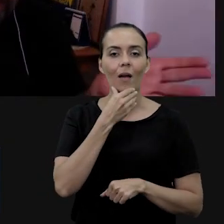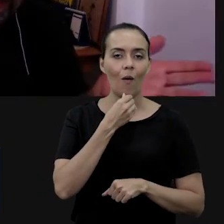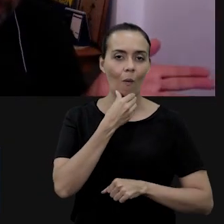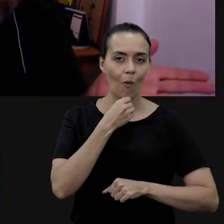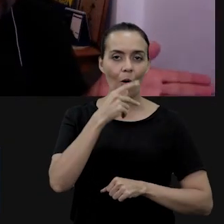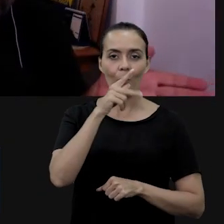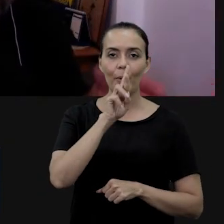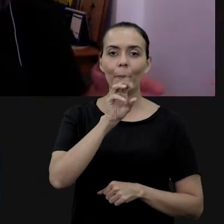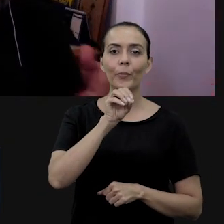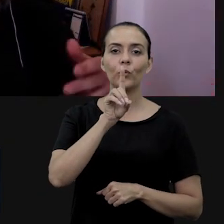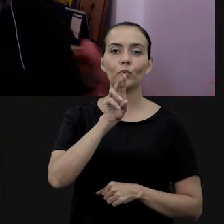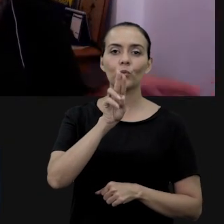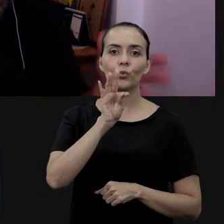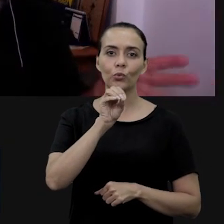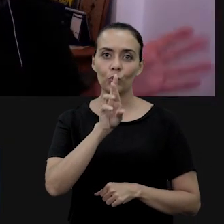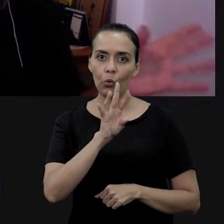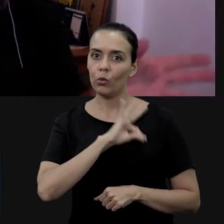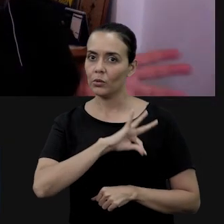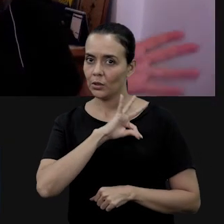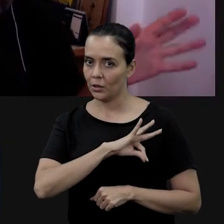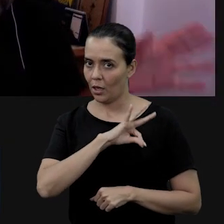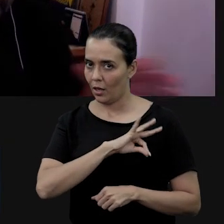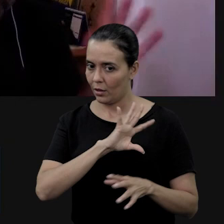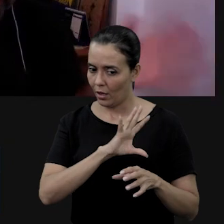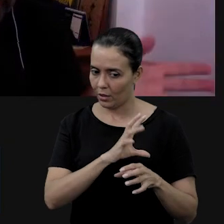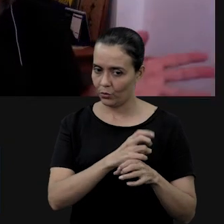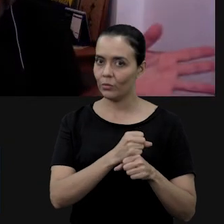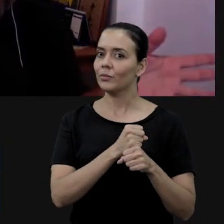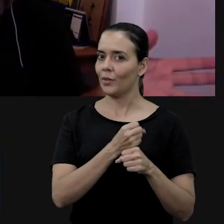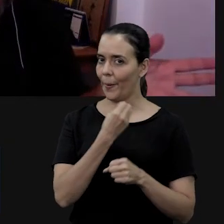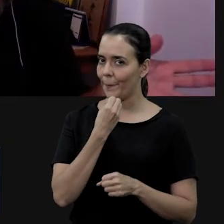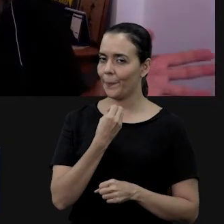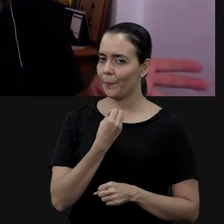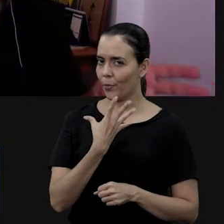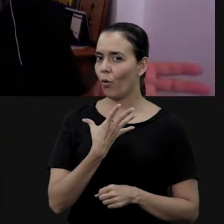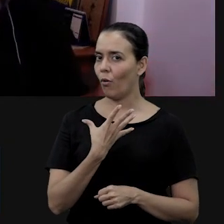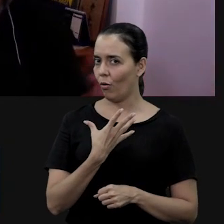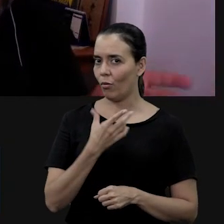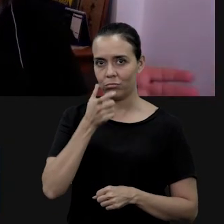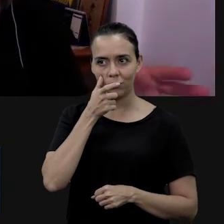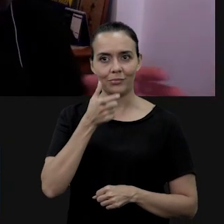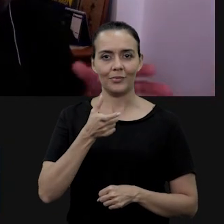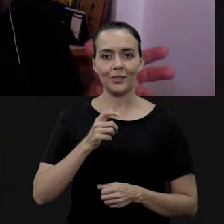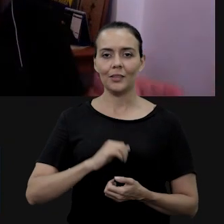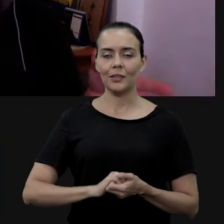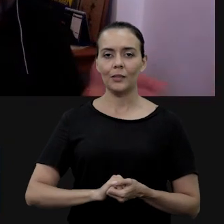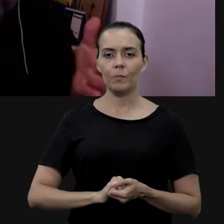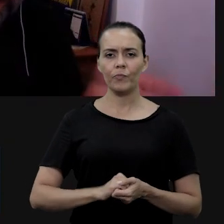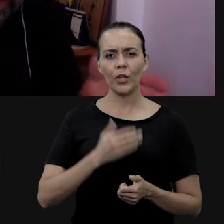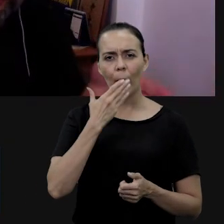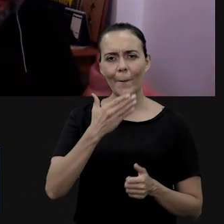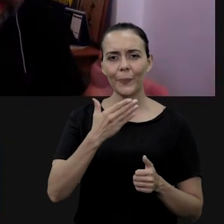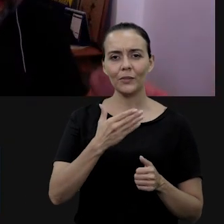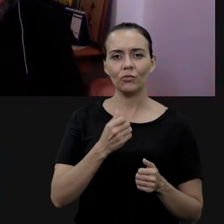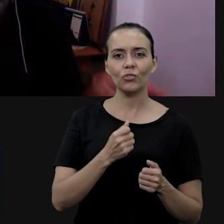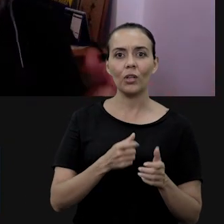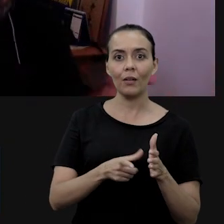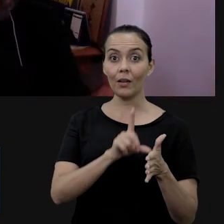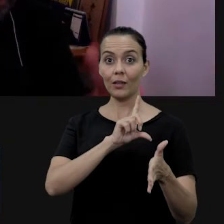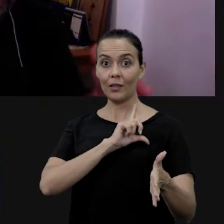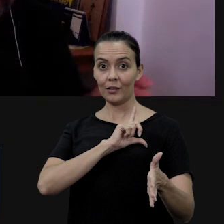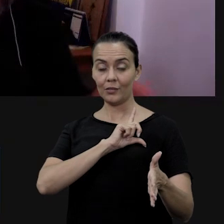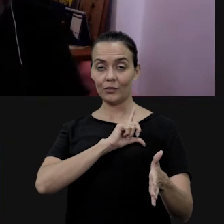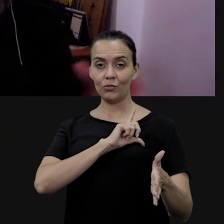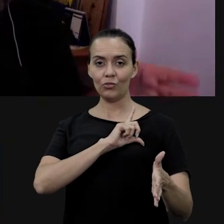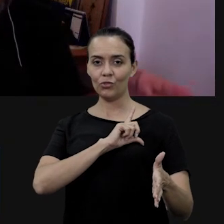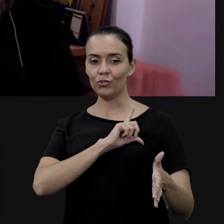seria um trabalho mais extenso, o cachê somado ia ser bem mais interessante. Eu pedi um adiantamento